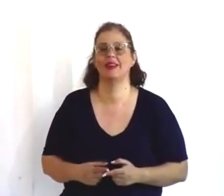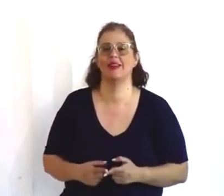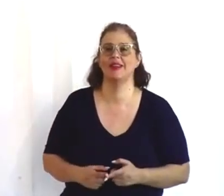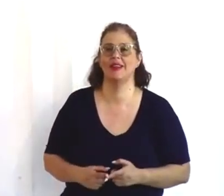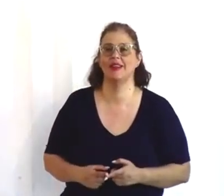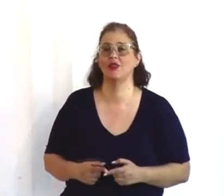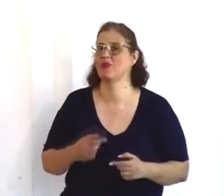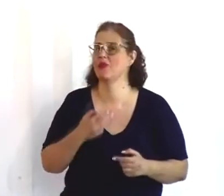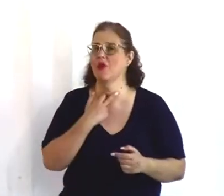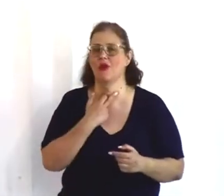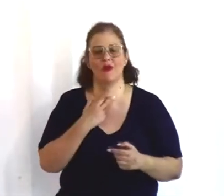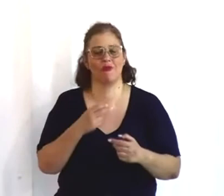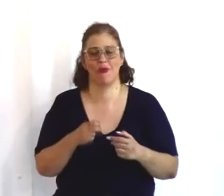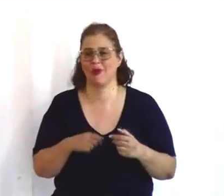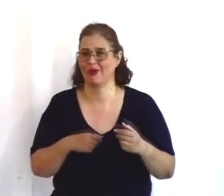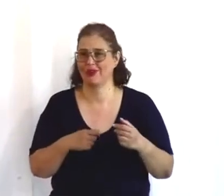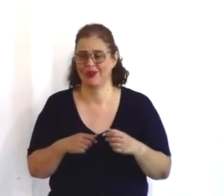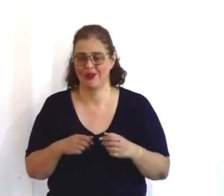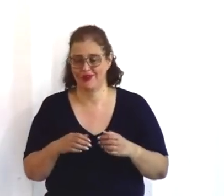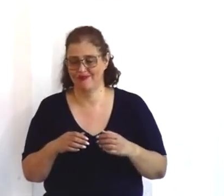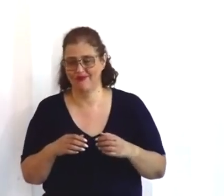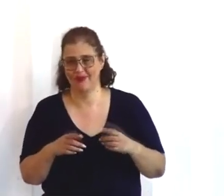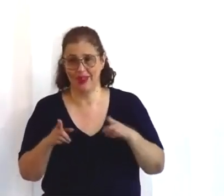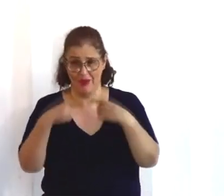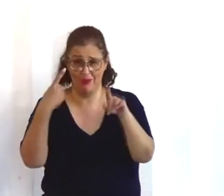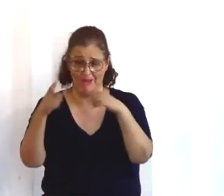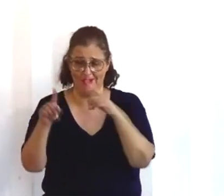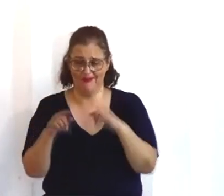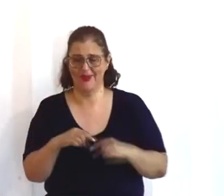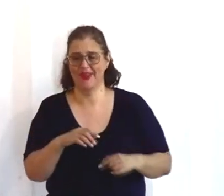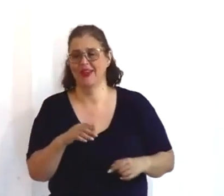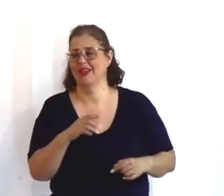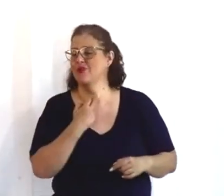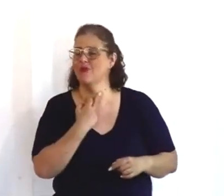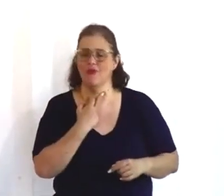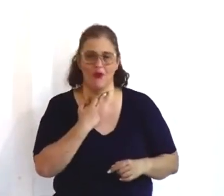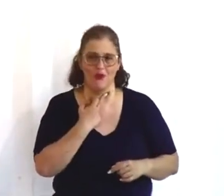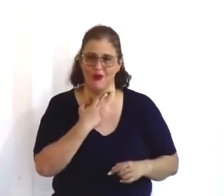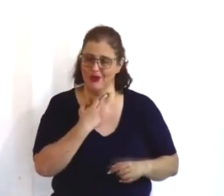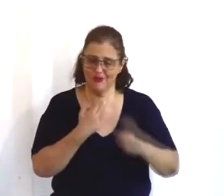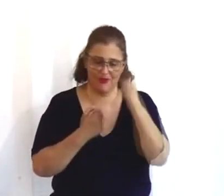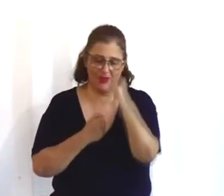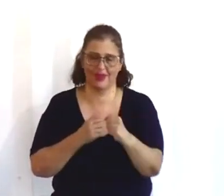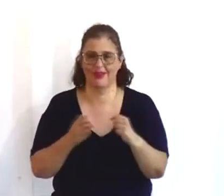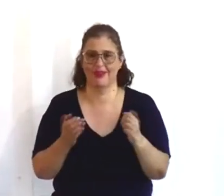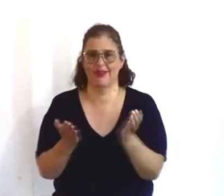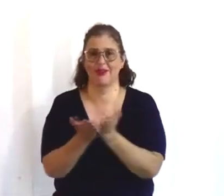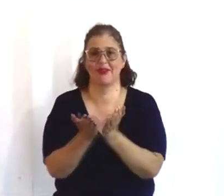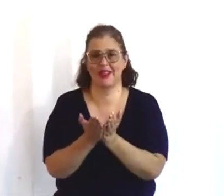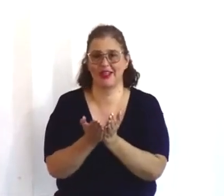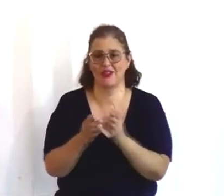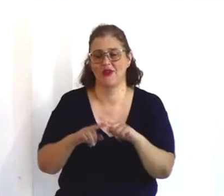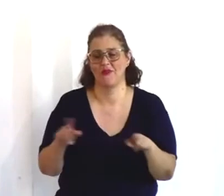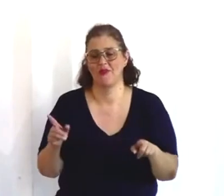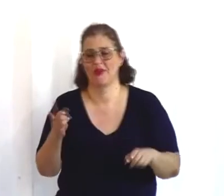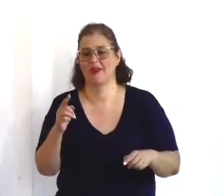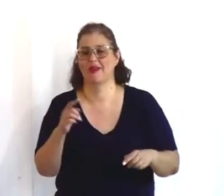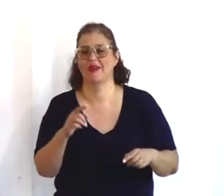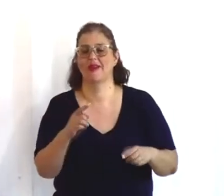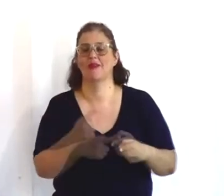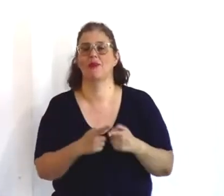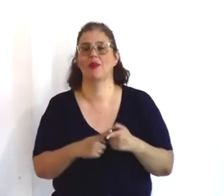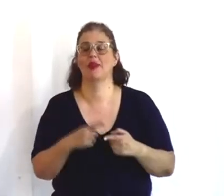assim. Quem pede a vida por mim tem sorte, porque a morte não é o fim. Eu